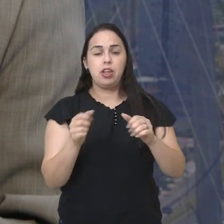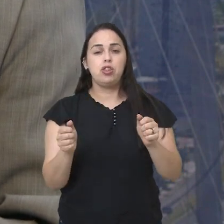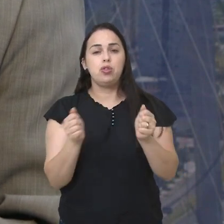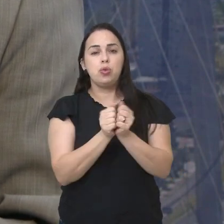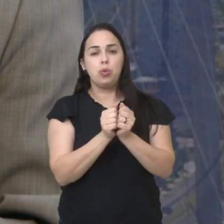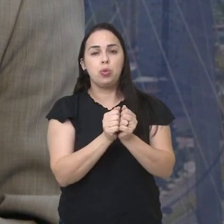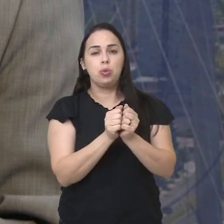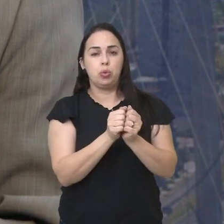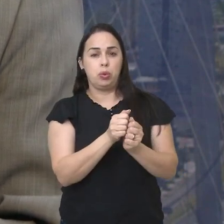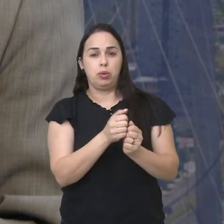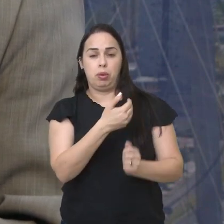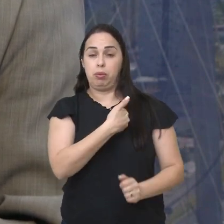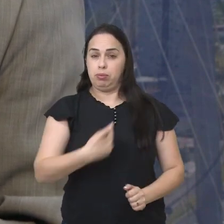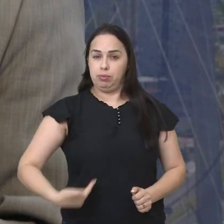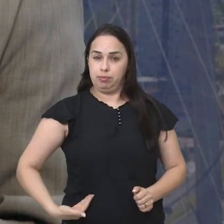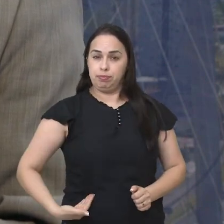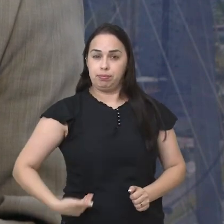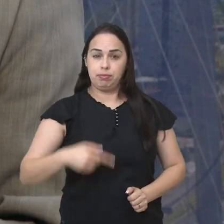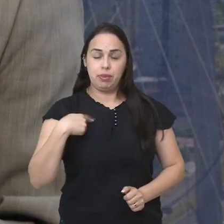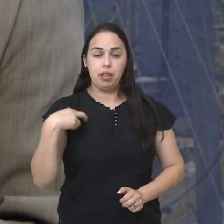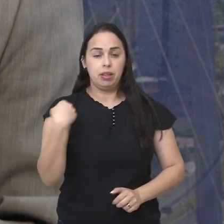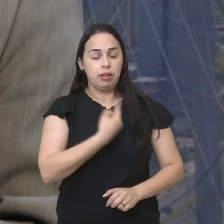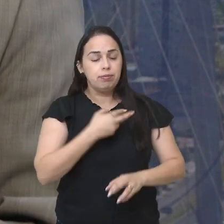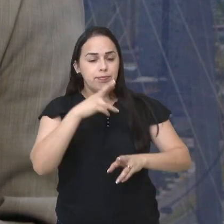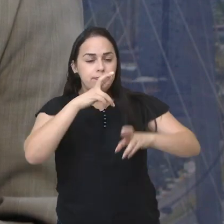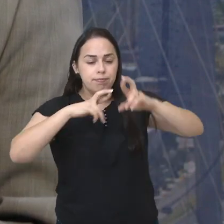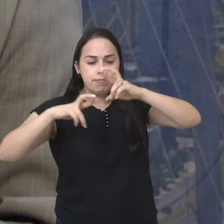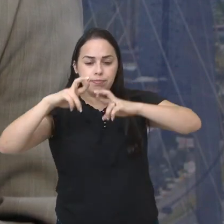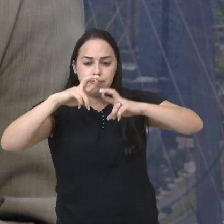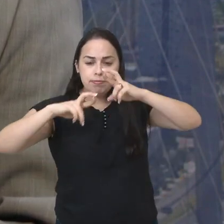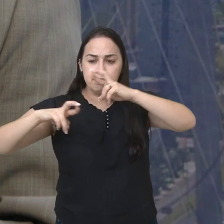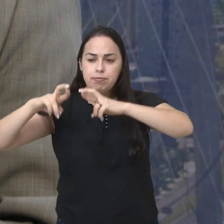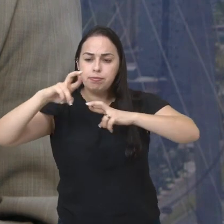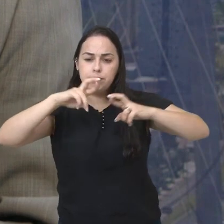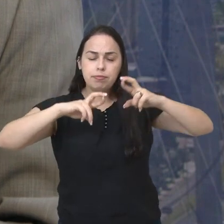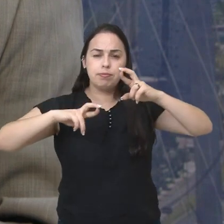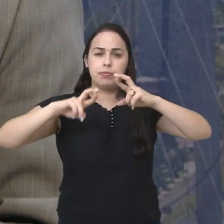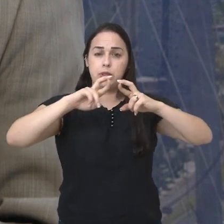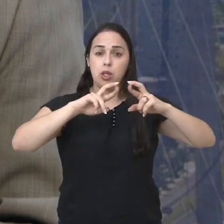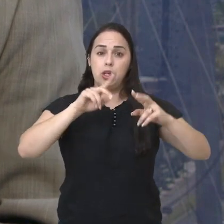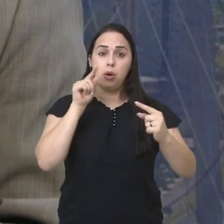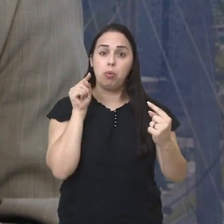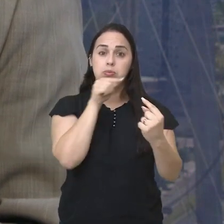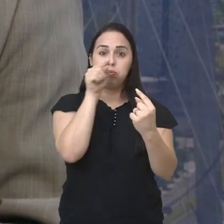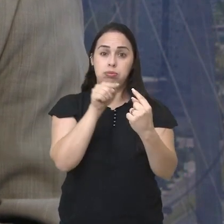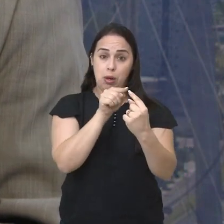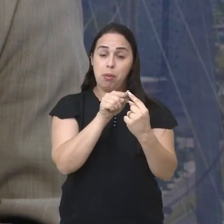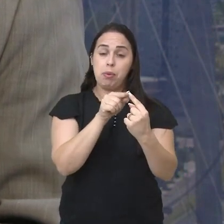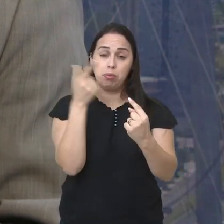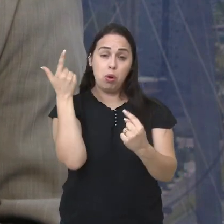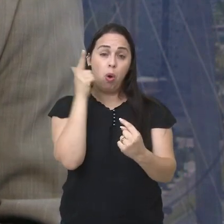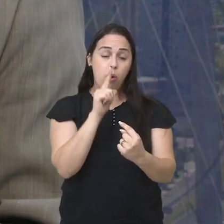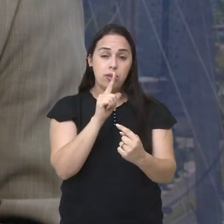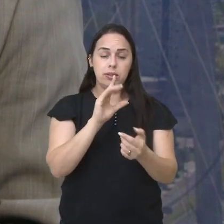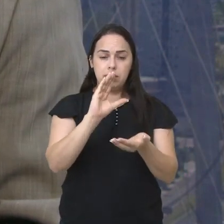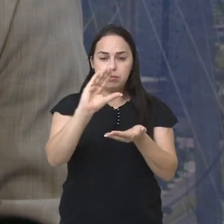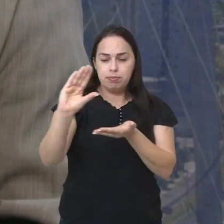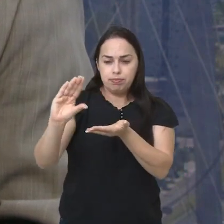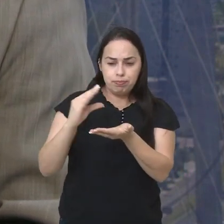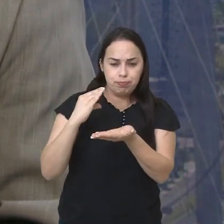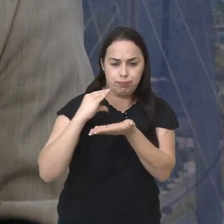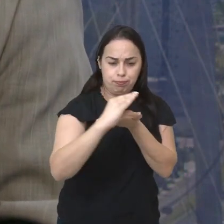de fiscalizar e aí com isso dá o bom objetivo de uso desses recursos